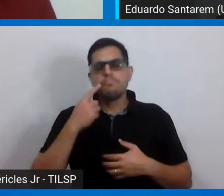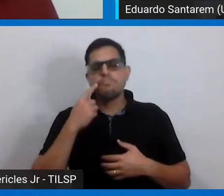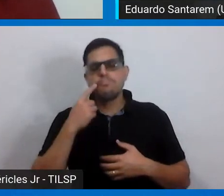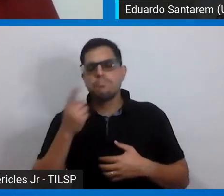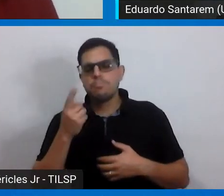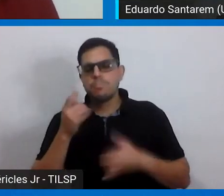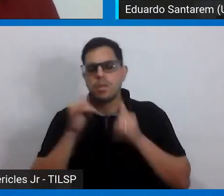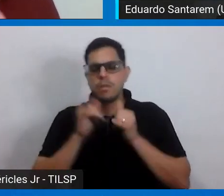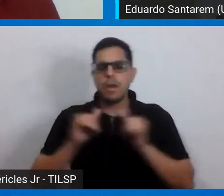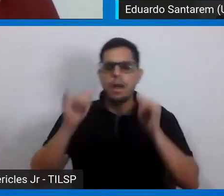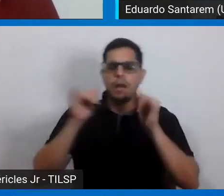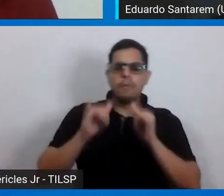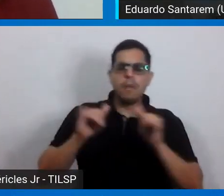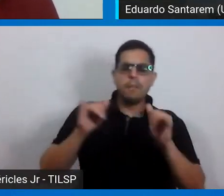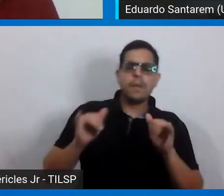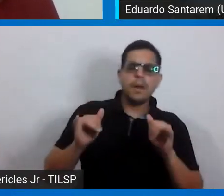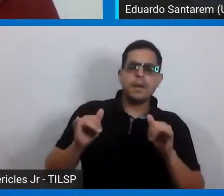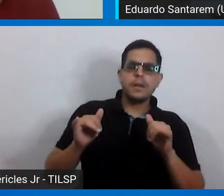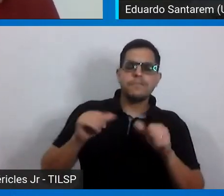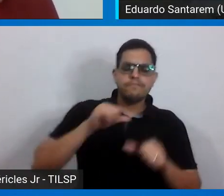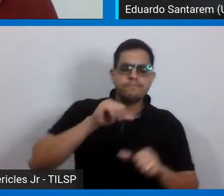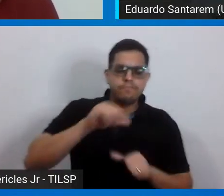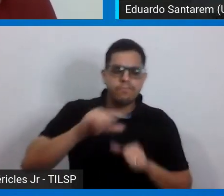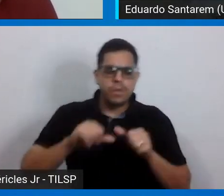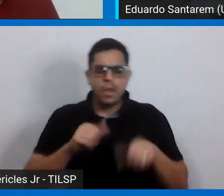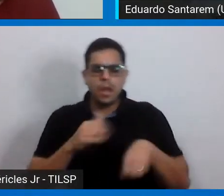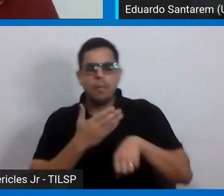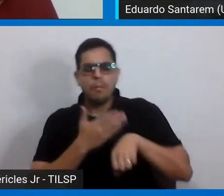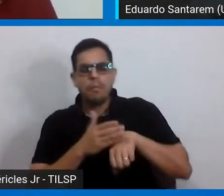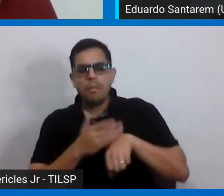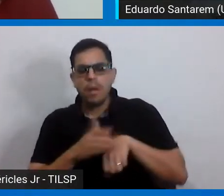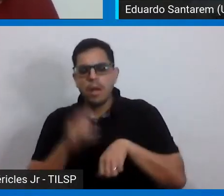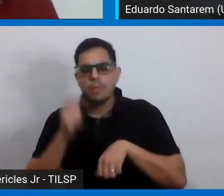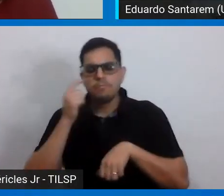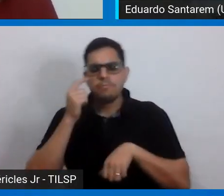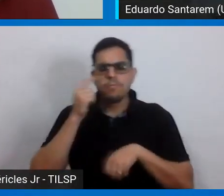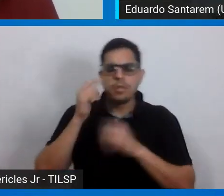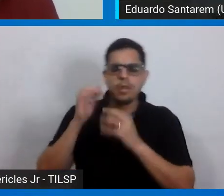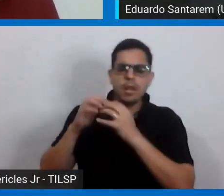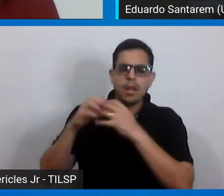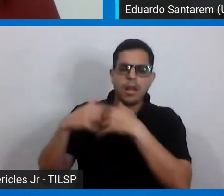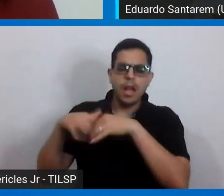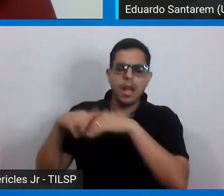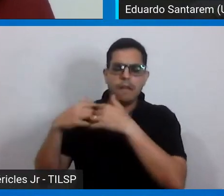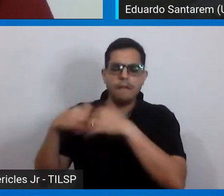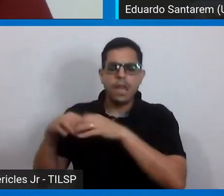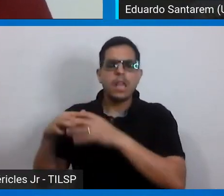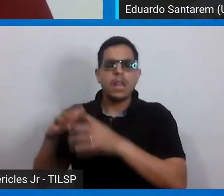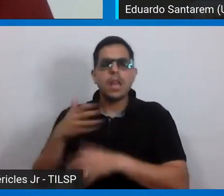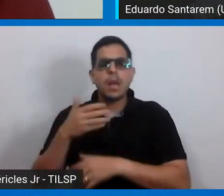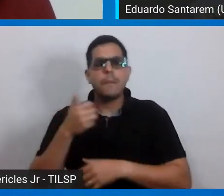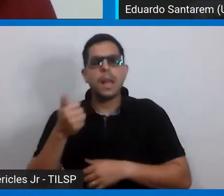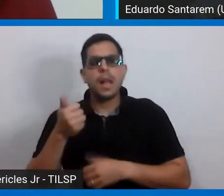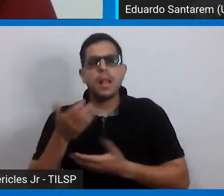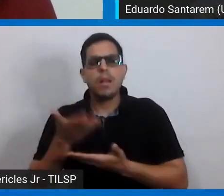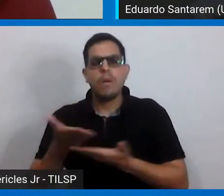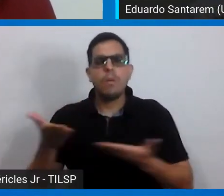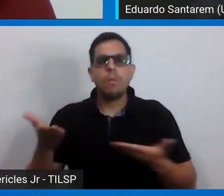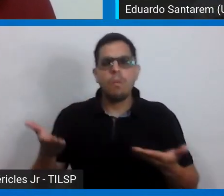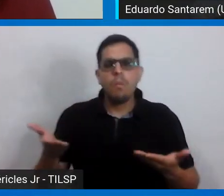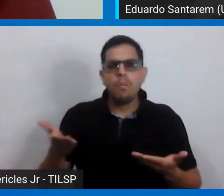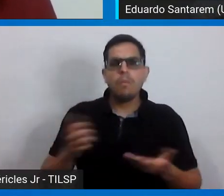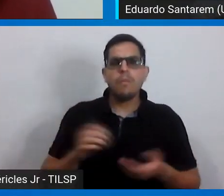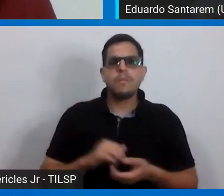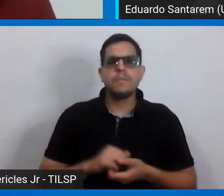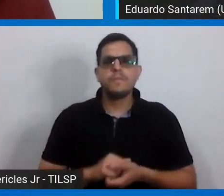em modos e práticas mais pensadas enfim né dentro daqueles recursos que estão ao nosso